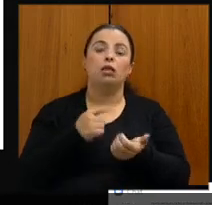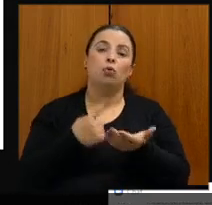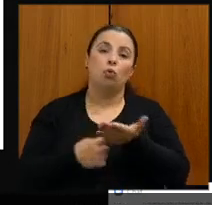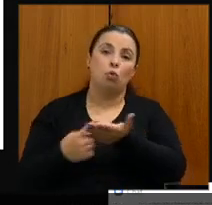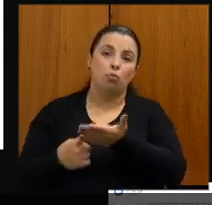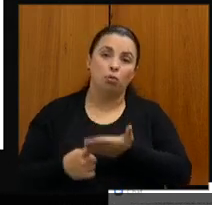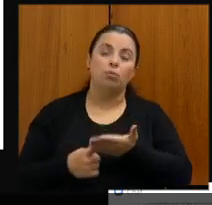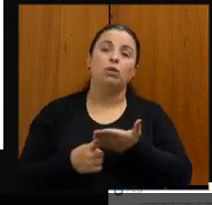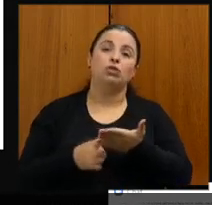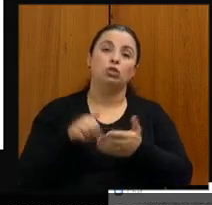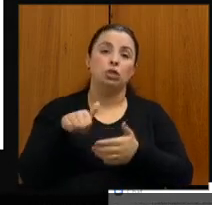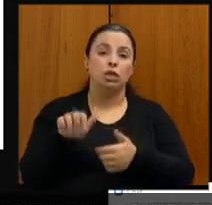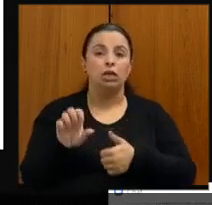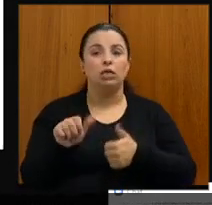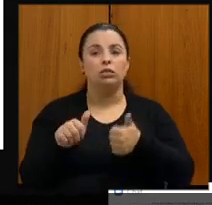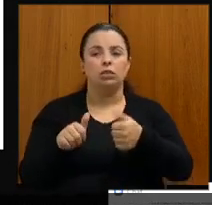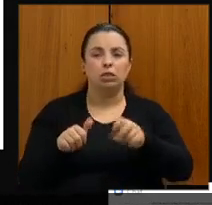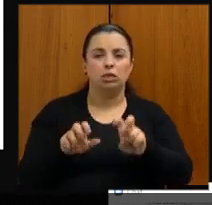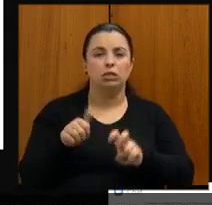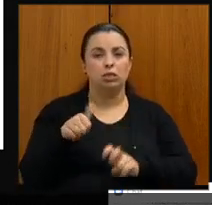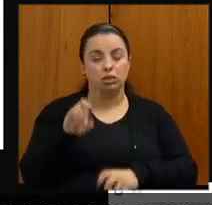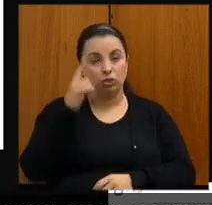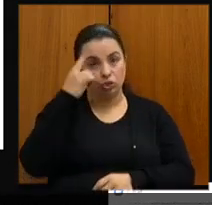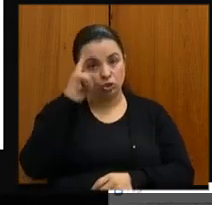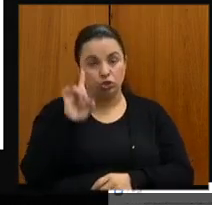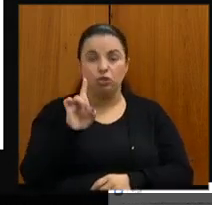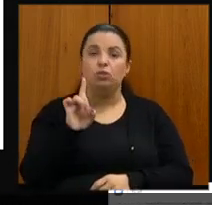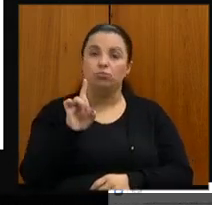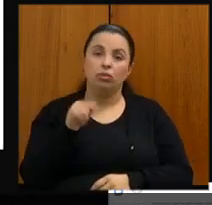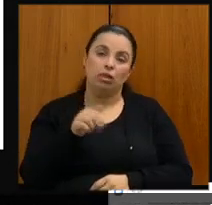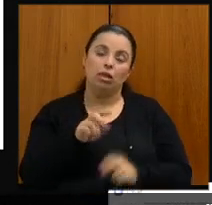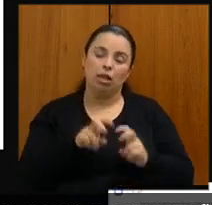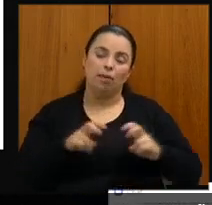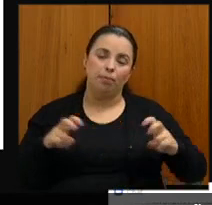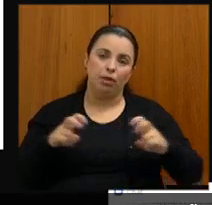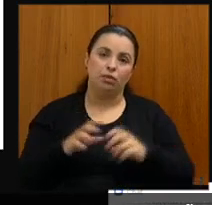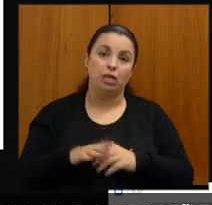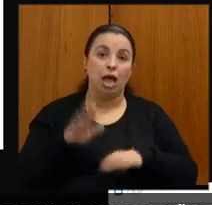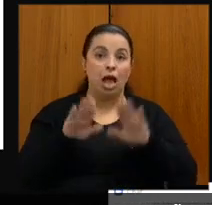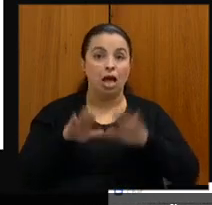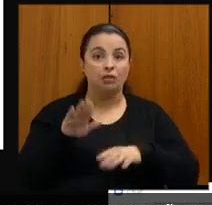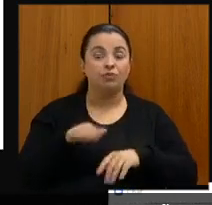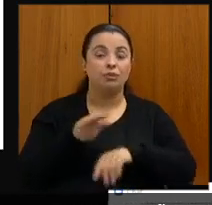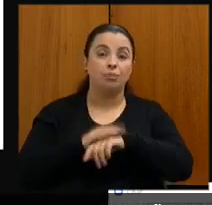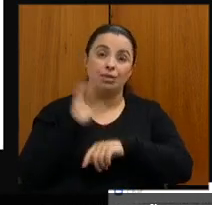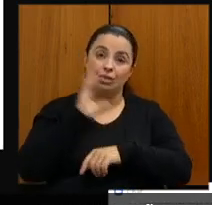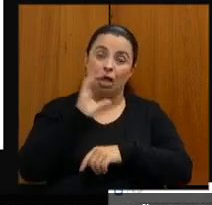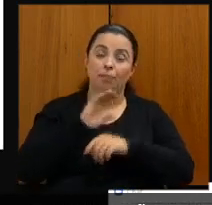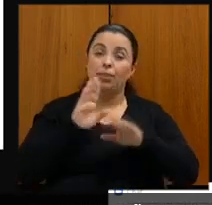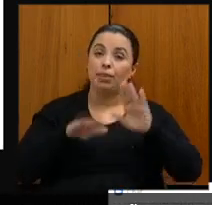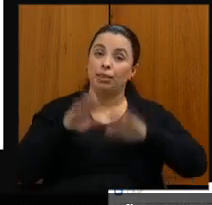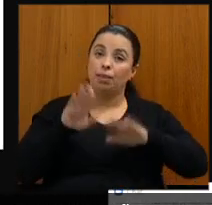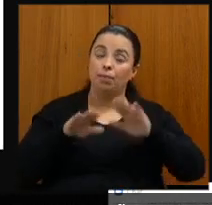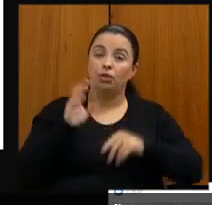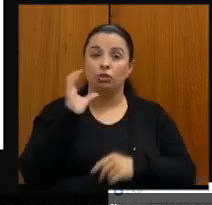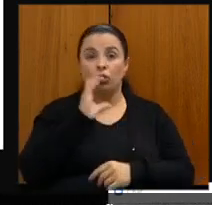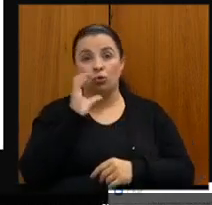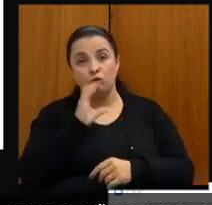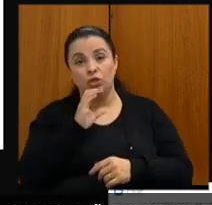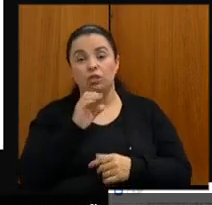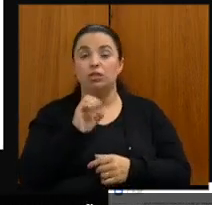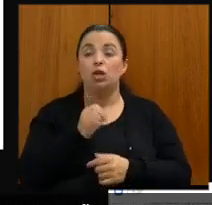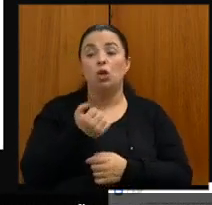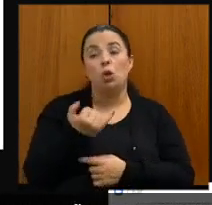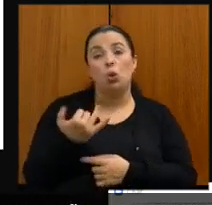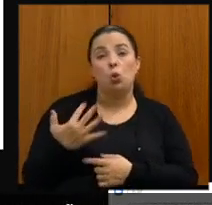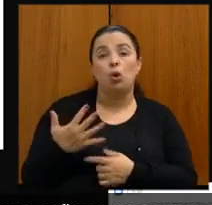às vezes são até em menor tempo dependendo do volume de casa ou da urgência dos casos E aí